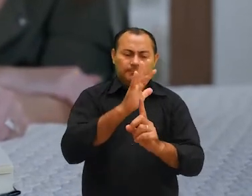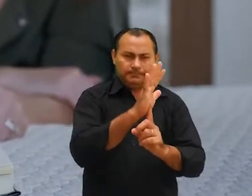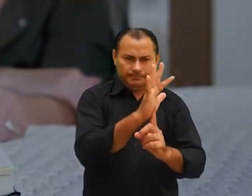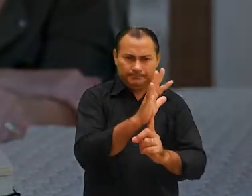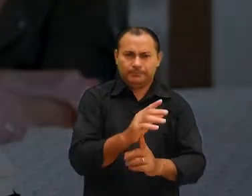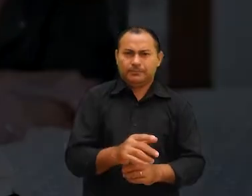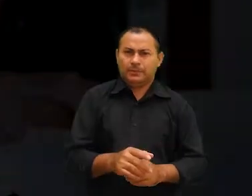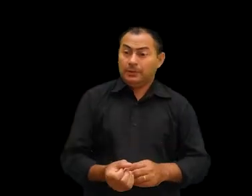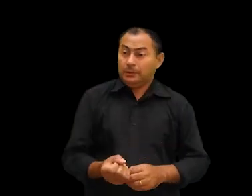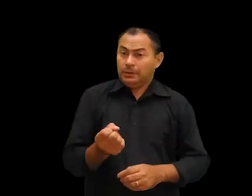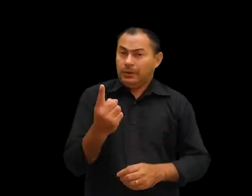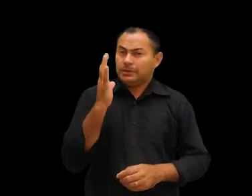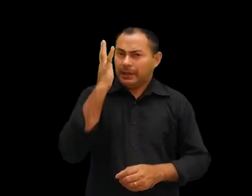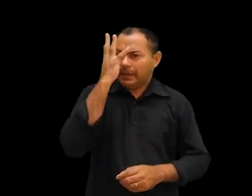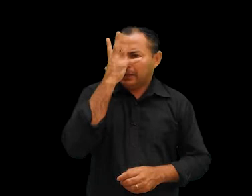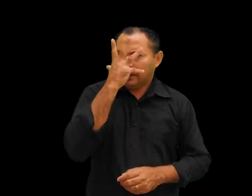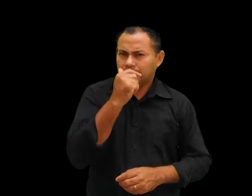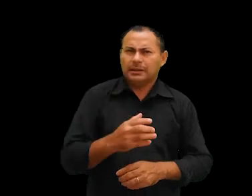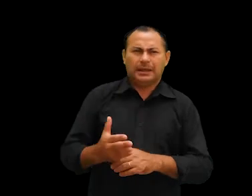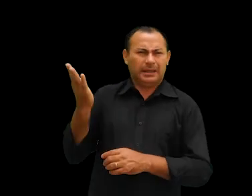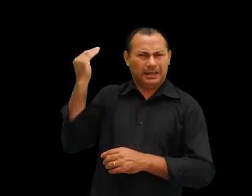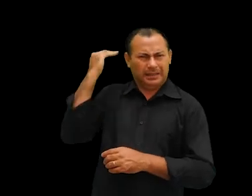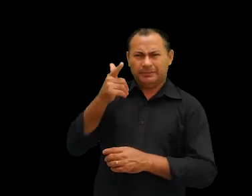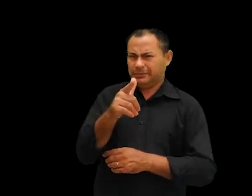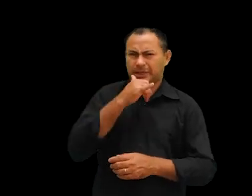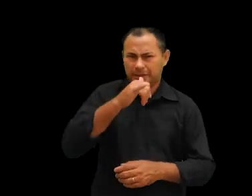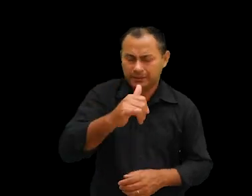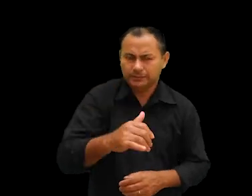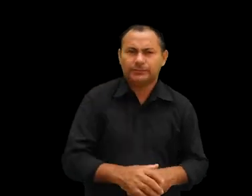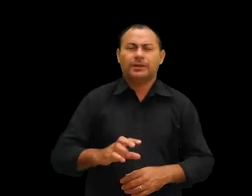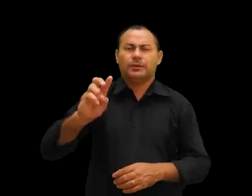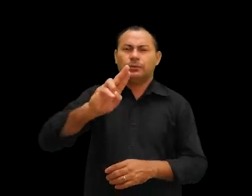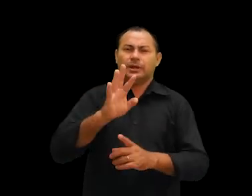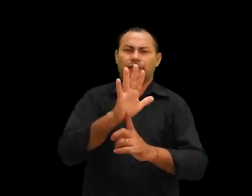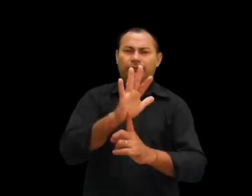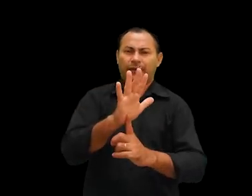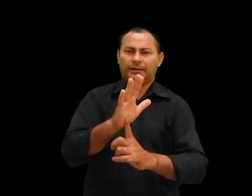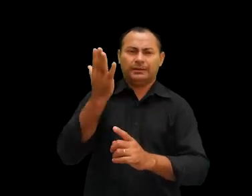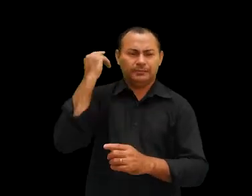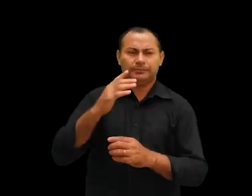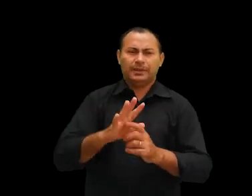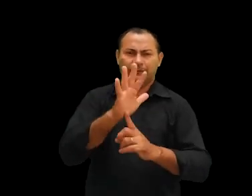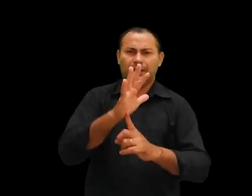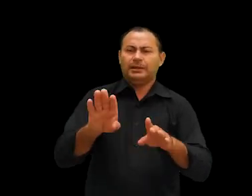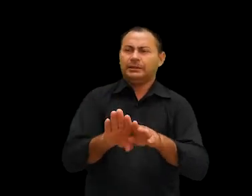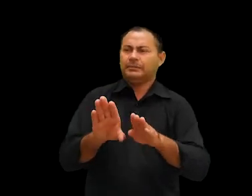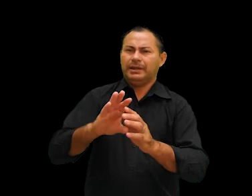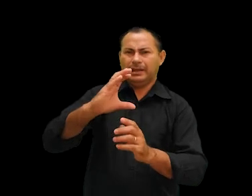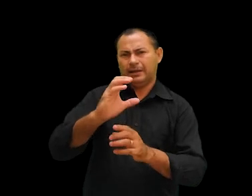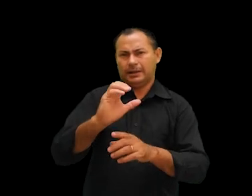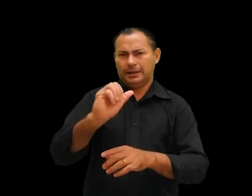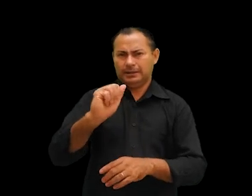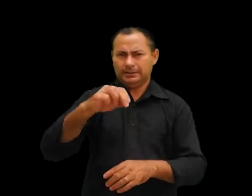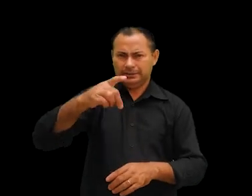uma Candeia Poxa que licitação bonita Naquele tempo não havia eletricidade e os usavam velas velas e